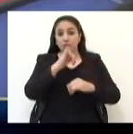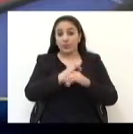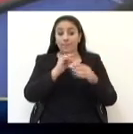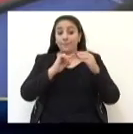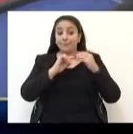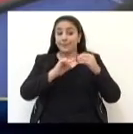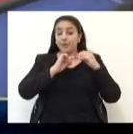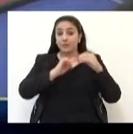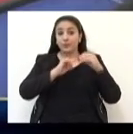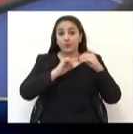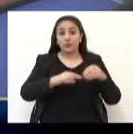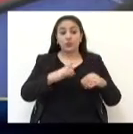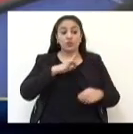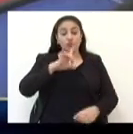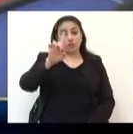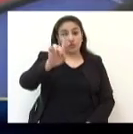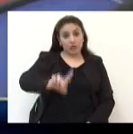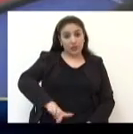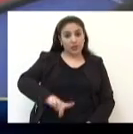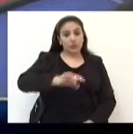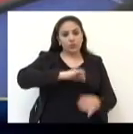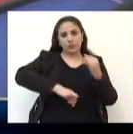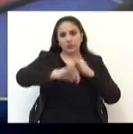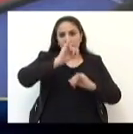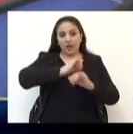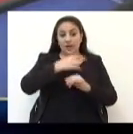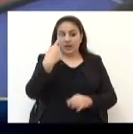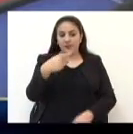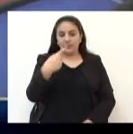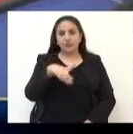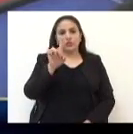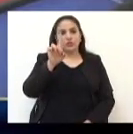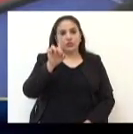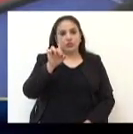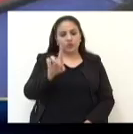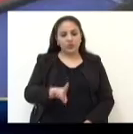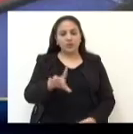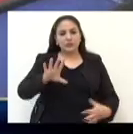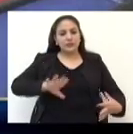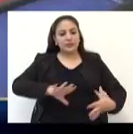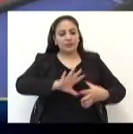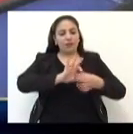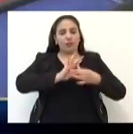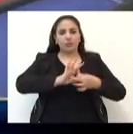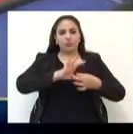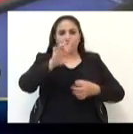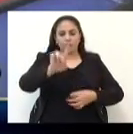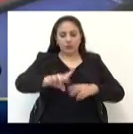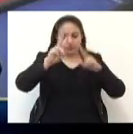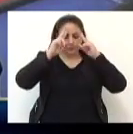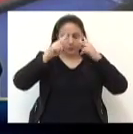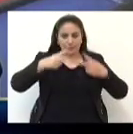internacionais, principalmente por direitos internacionais, e esses direitos estão extremamente ligados aos direitos humanos.